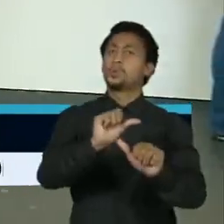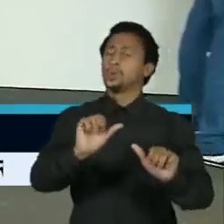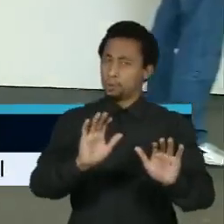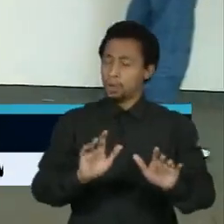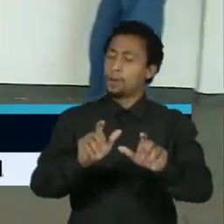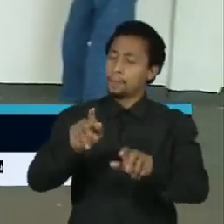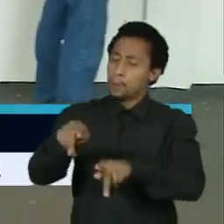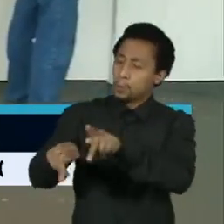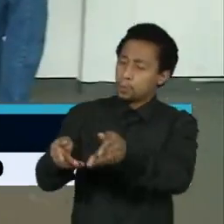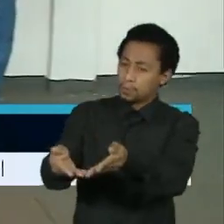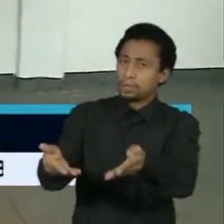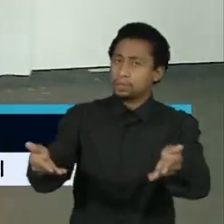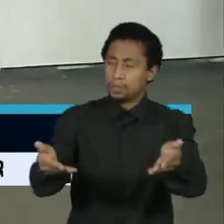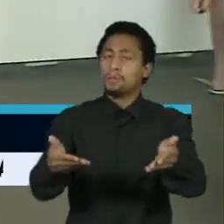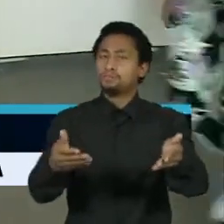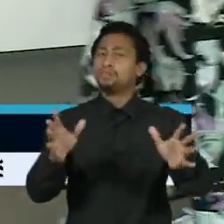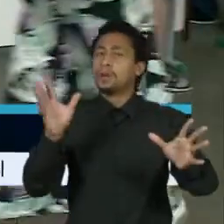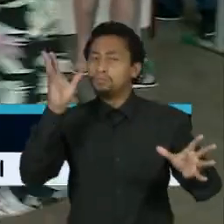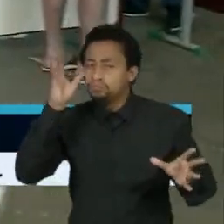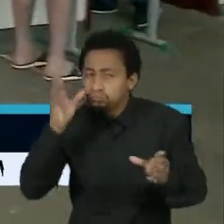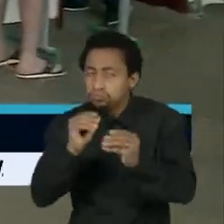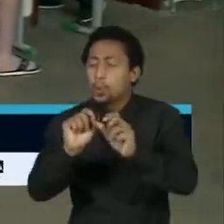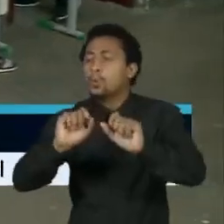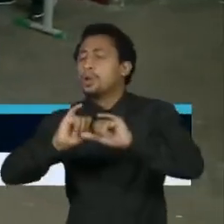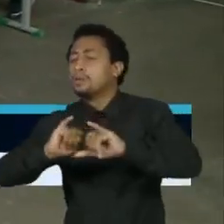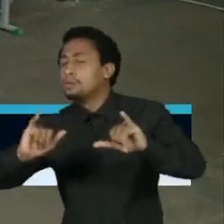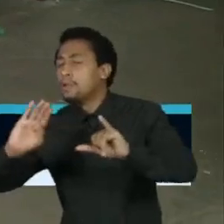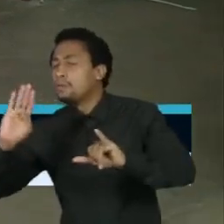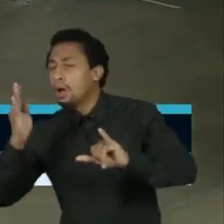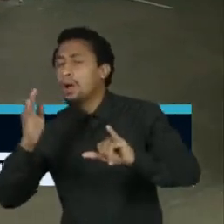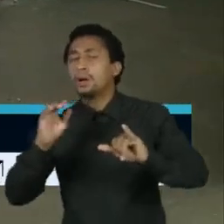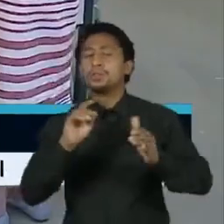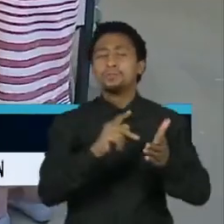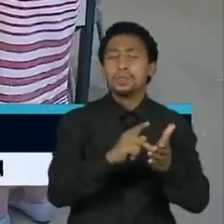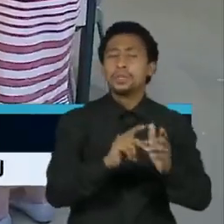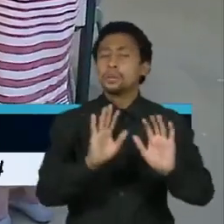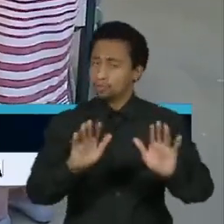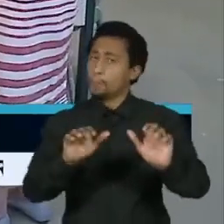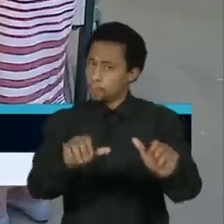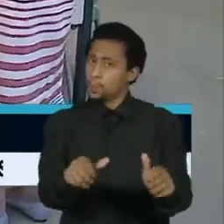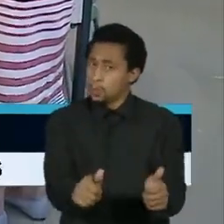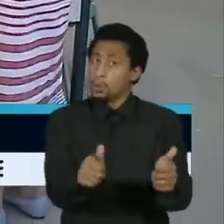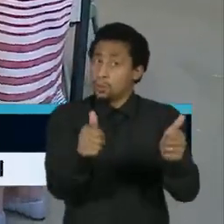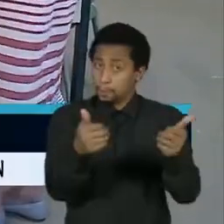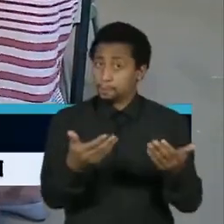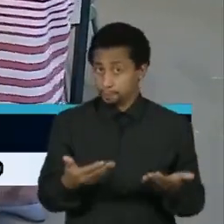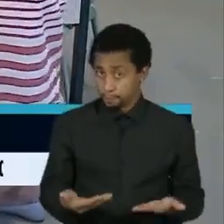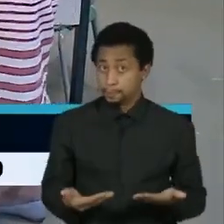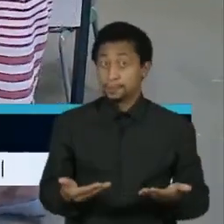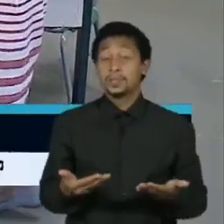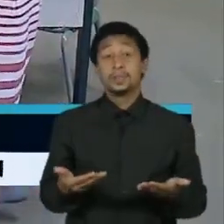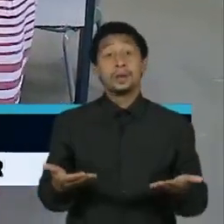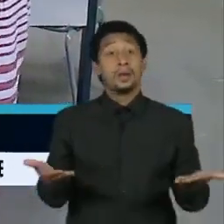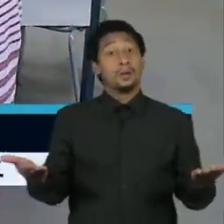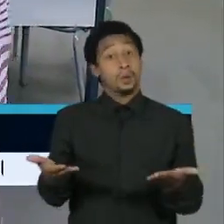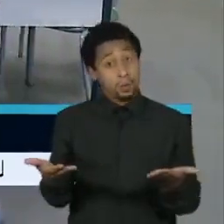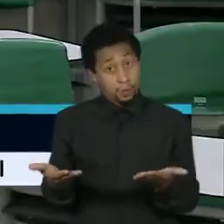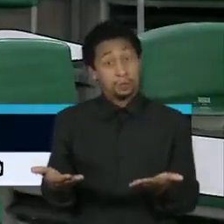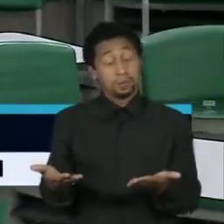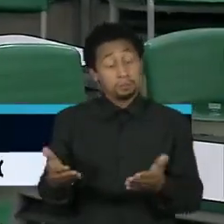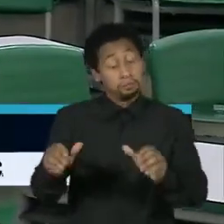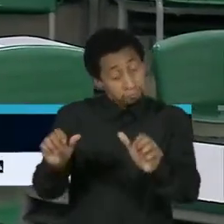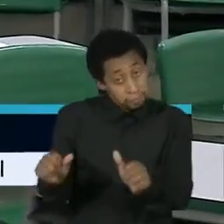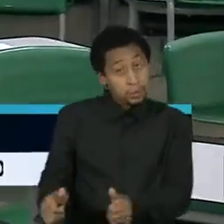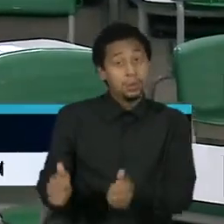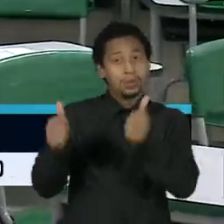amadurecimento do eleitorado brasileiro, né, que consegue discernir melhor hoje, já eu